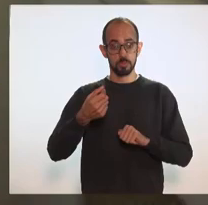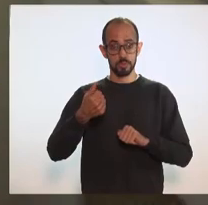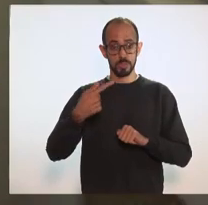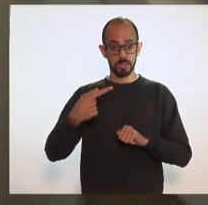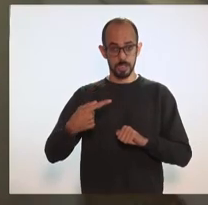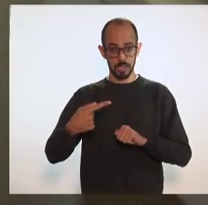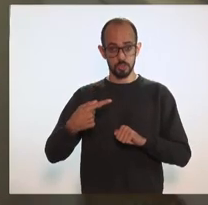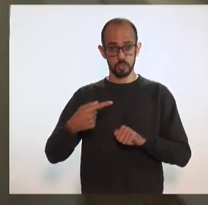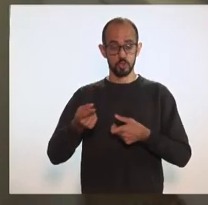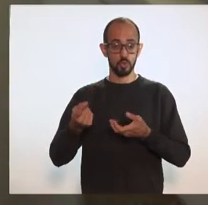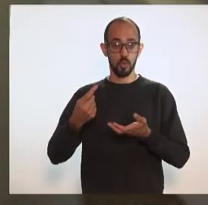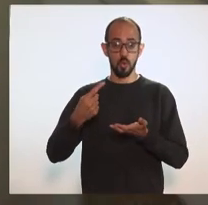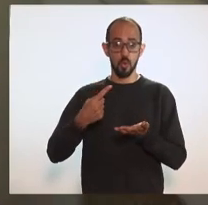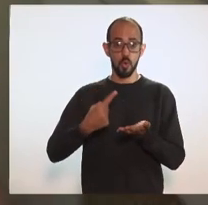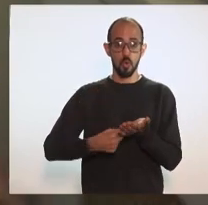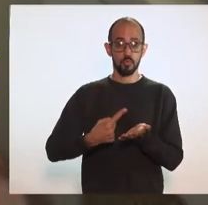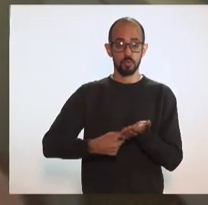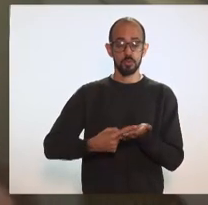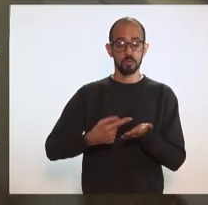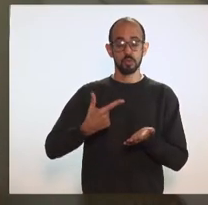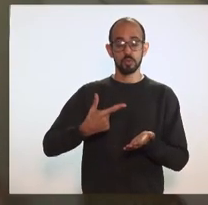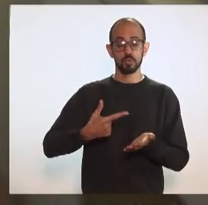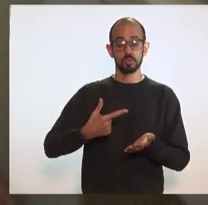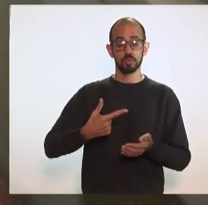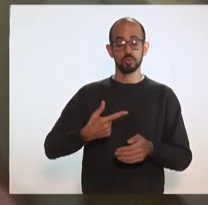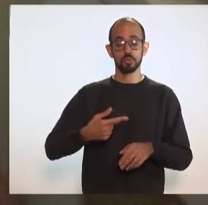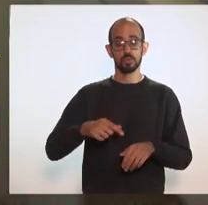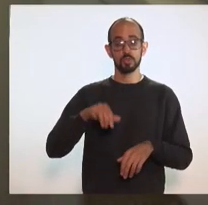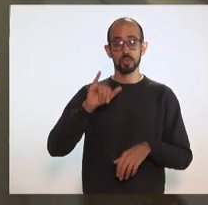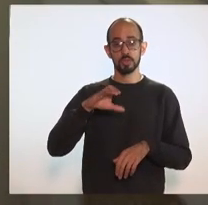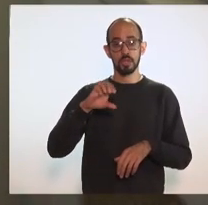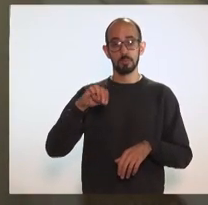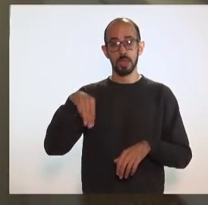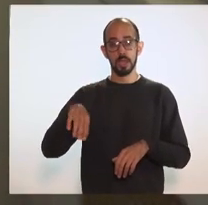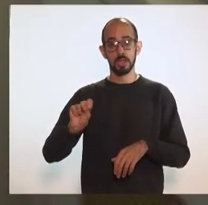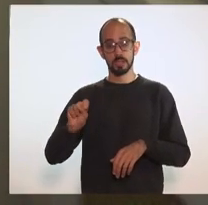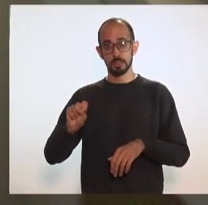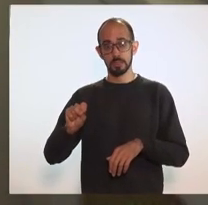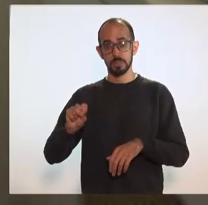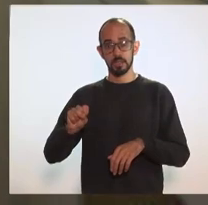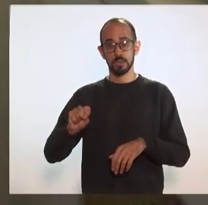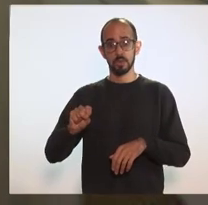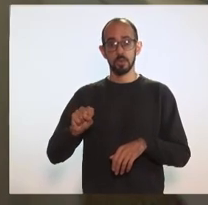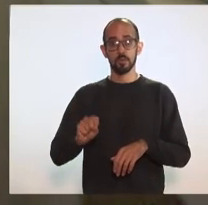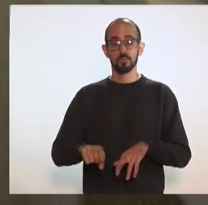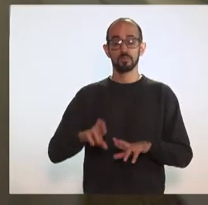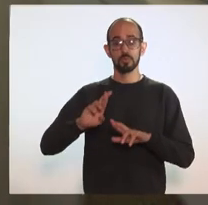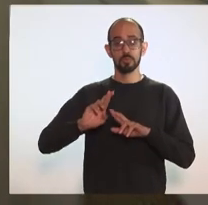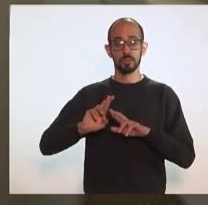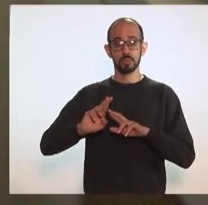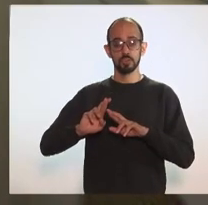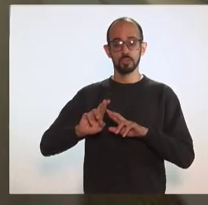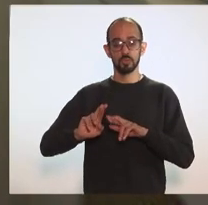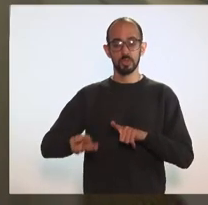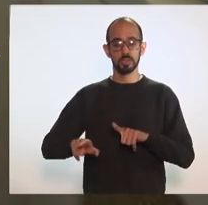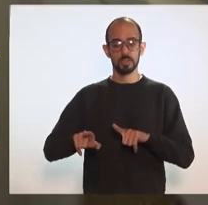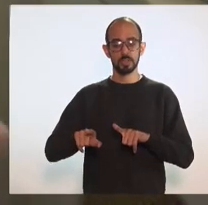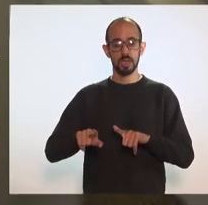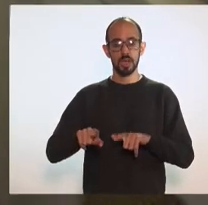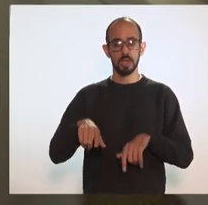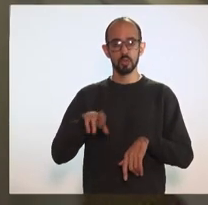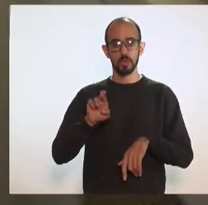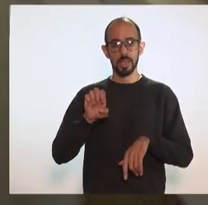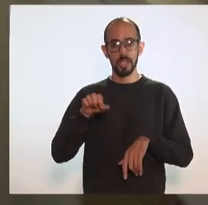convênio ICMS 190/17 o regime diferenciado de tributação para ele o